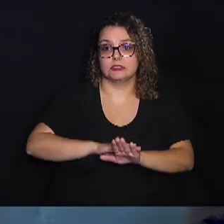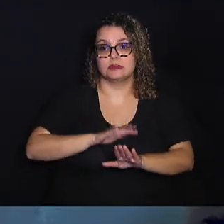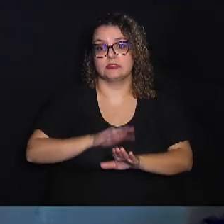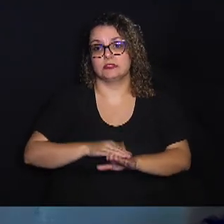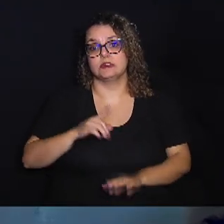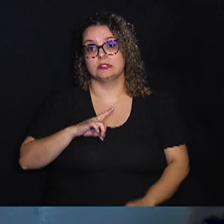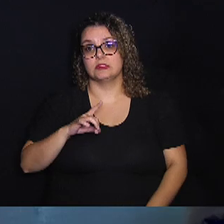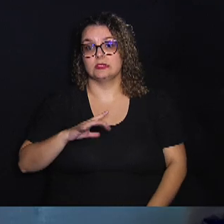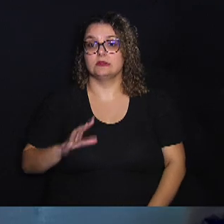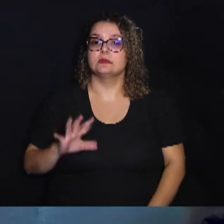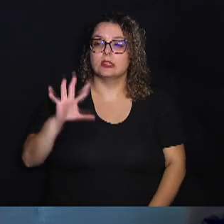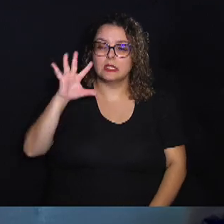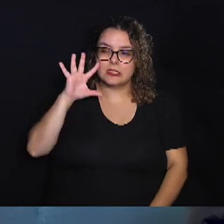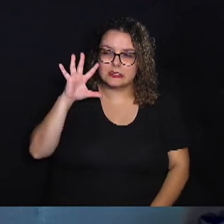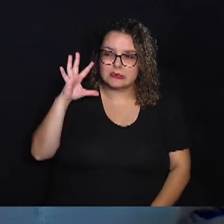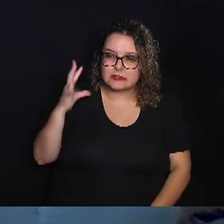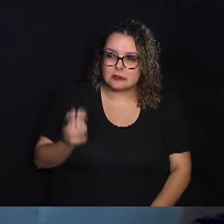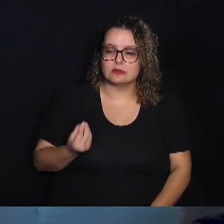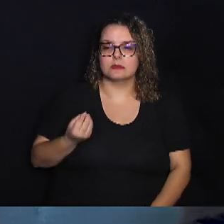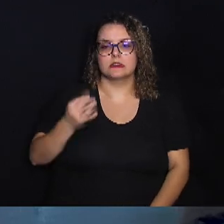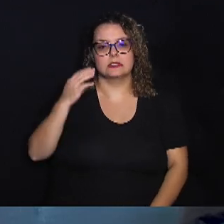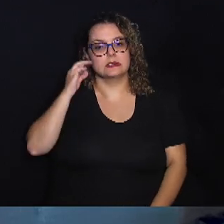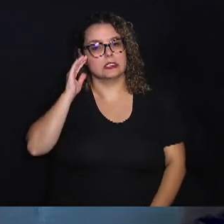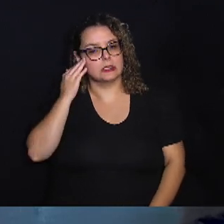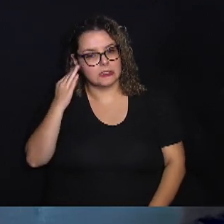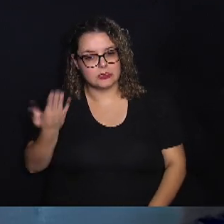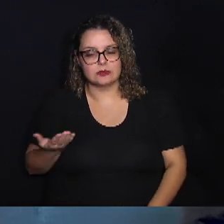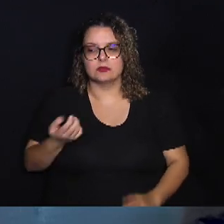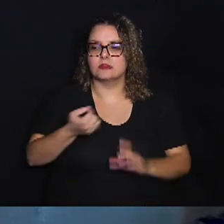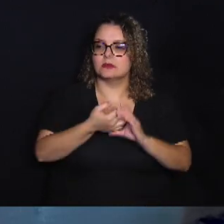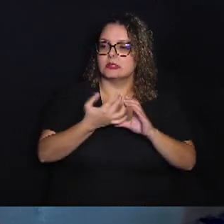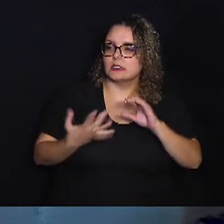esse cunho, esse caráter, né? De desenvolver